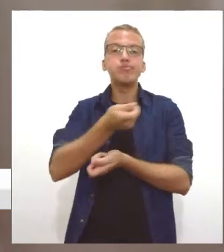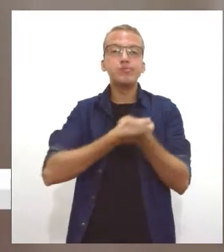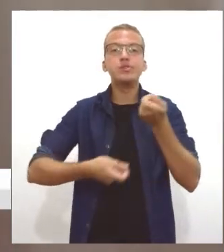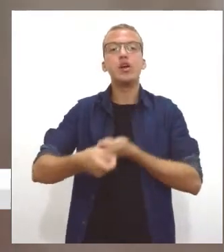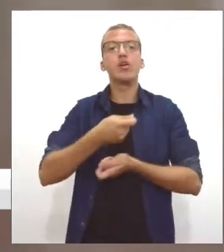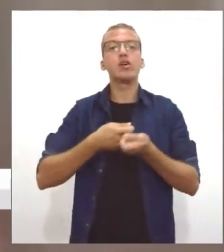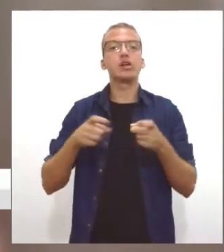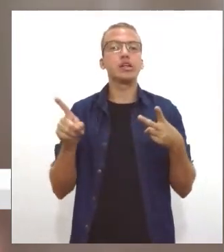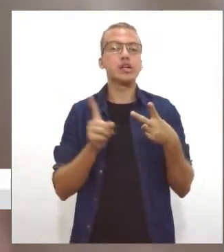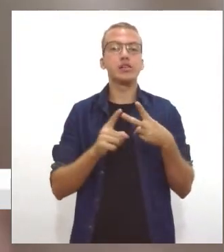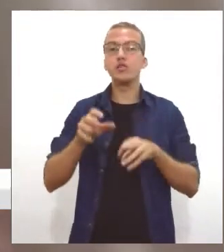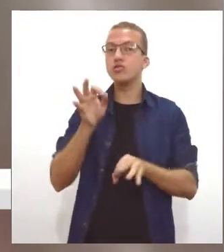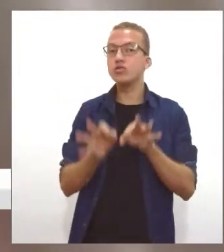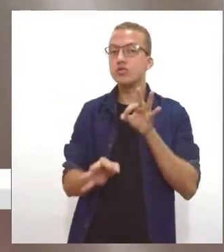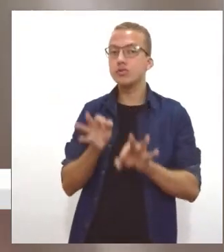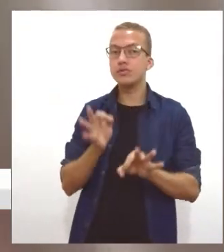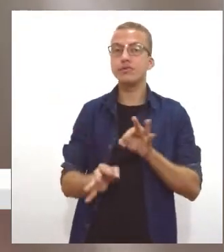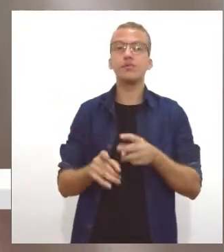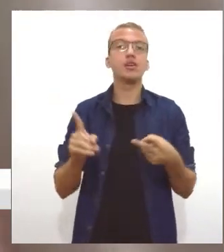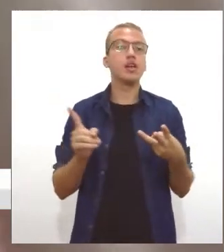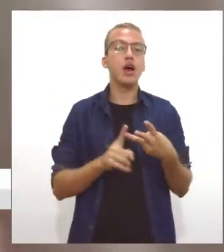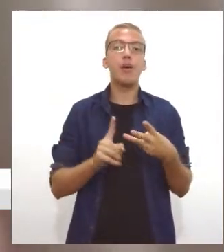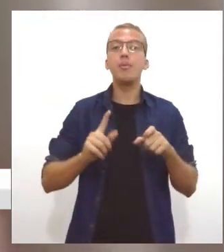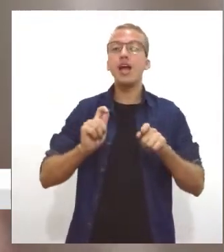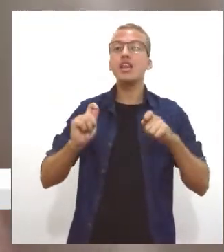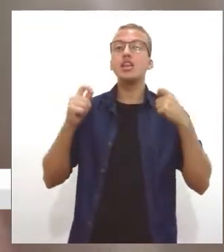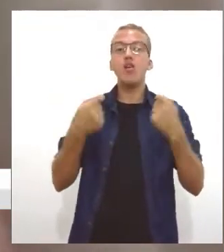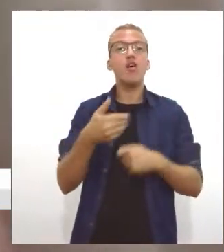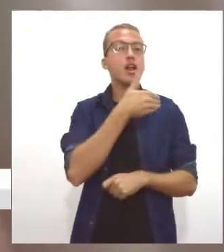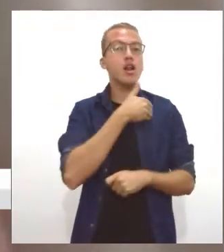o Judiciário, a Defensoria Pública, que a gente possa